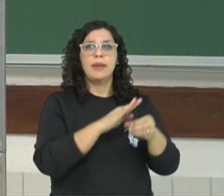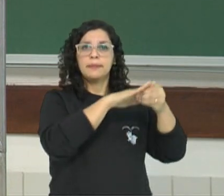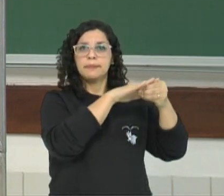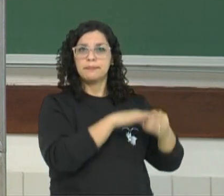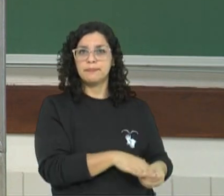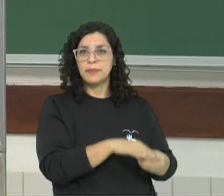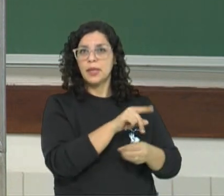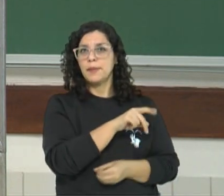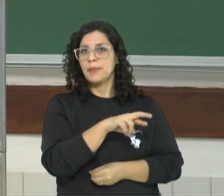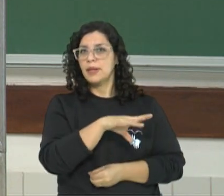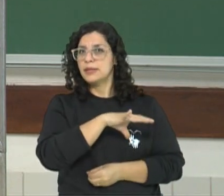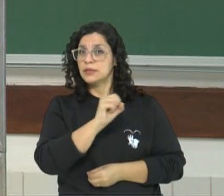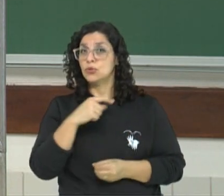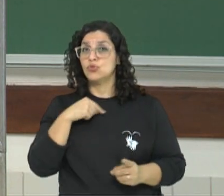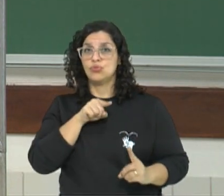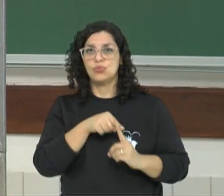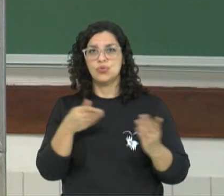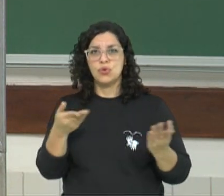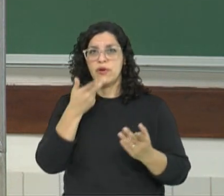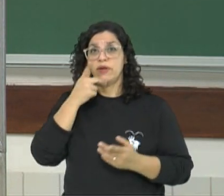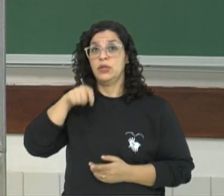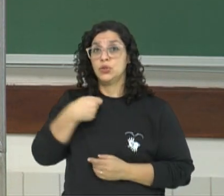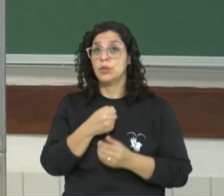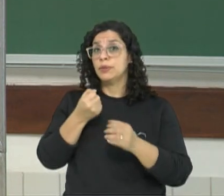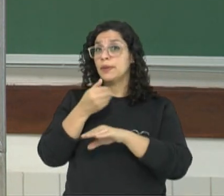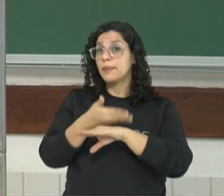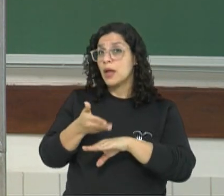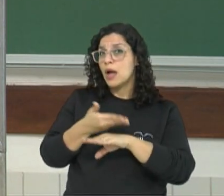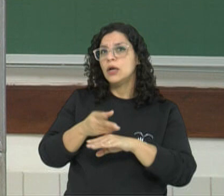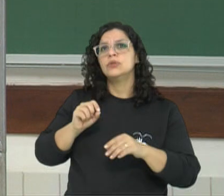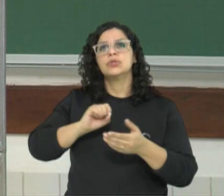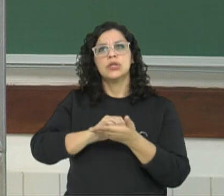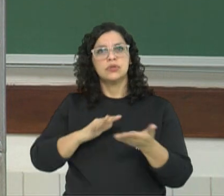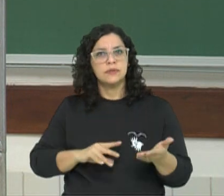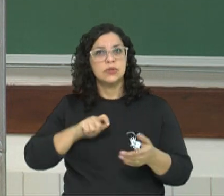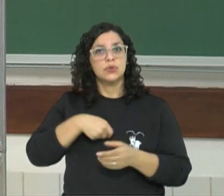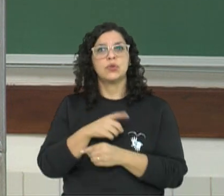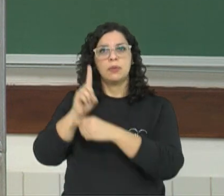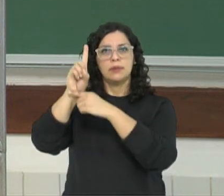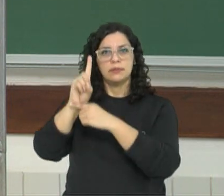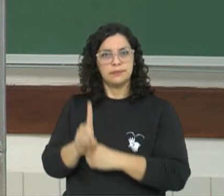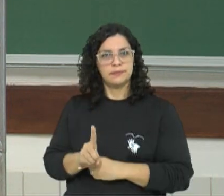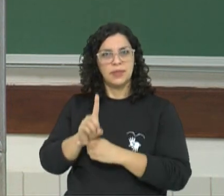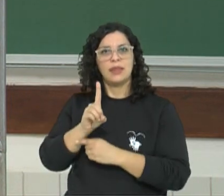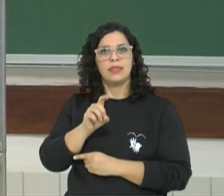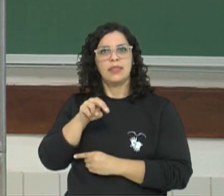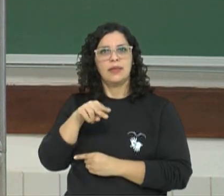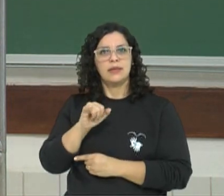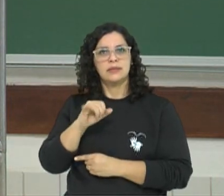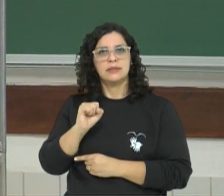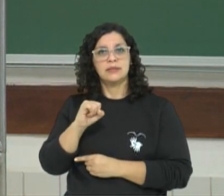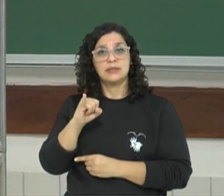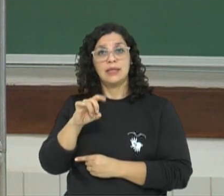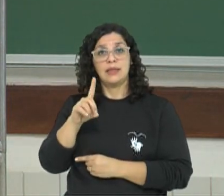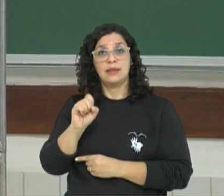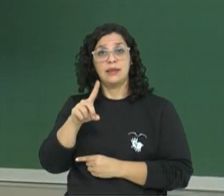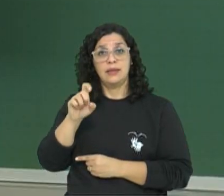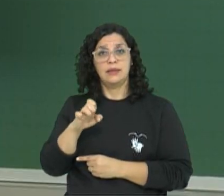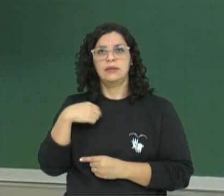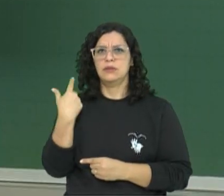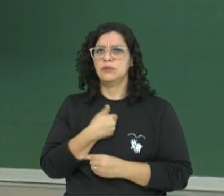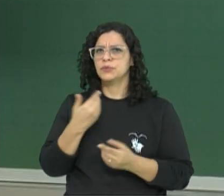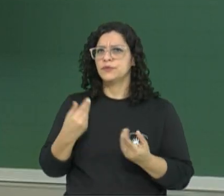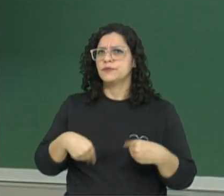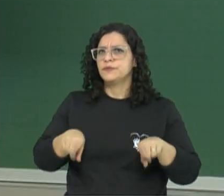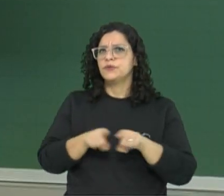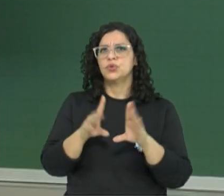pressão. E hoje o meu objetivo é fazer alguns exercícios sobre densidade, certo? Vamos lá, meus queridos. Então, retomando